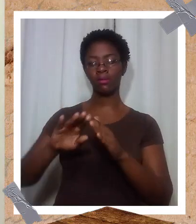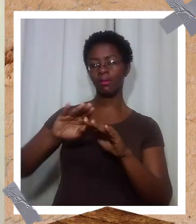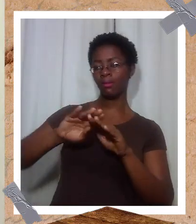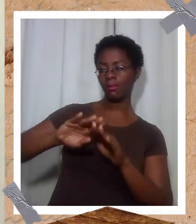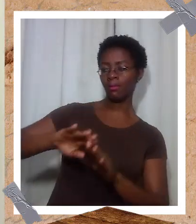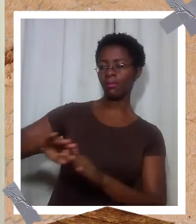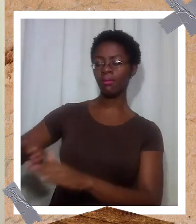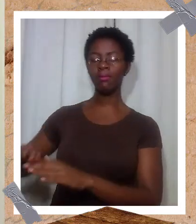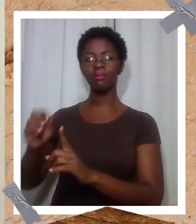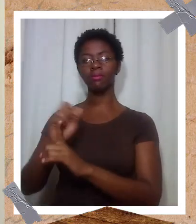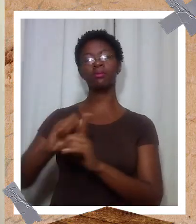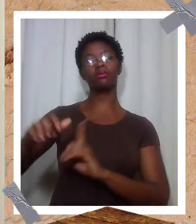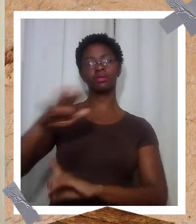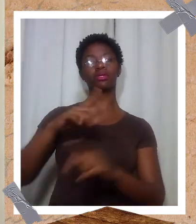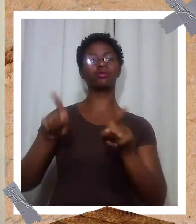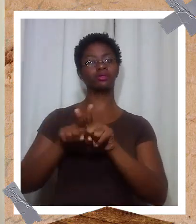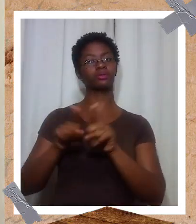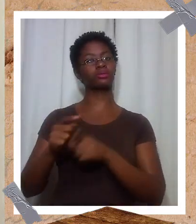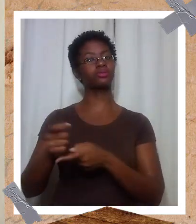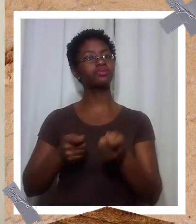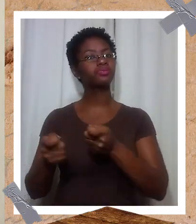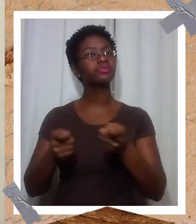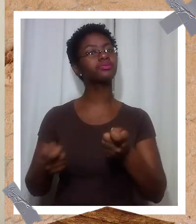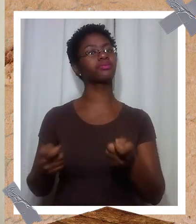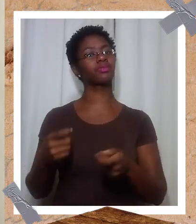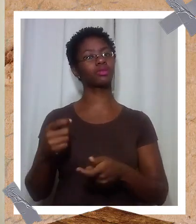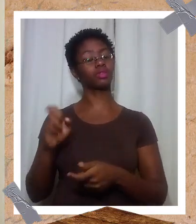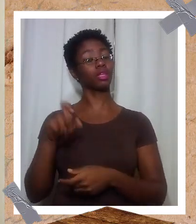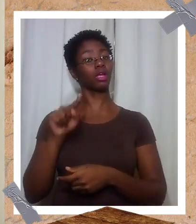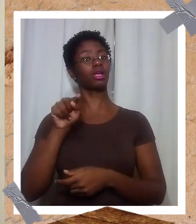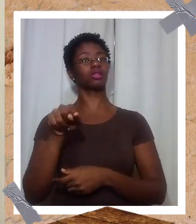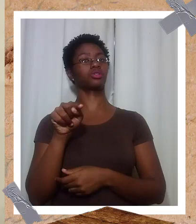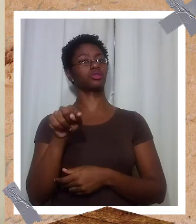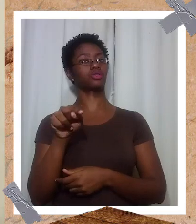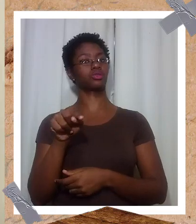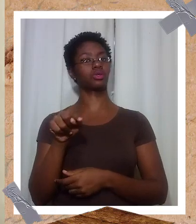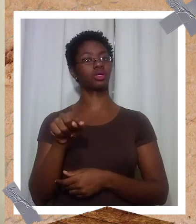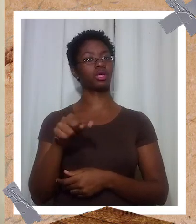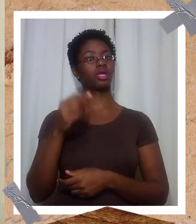social e econômica. Então, acho que é isso, é criar